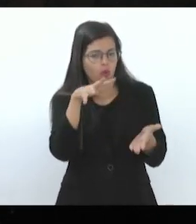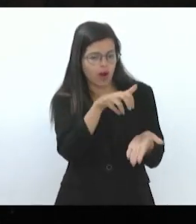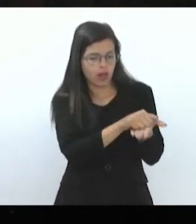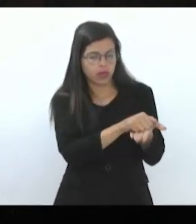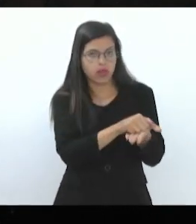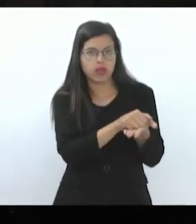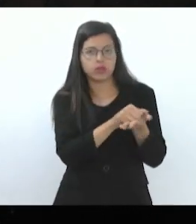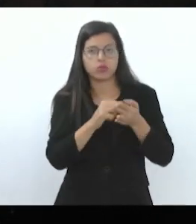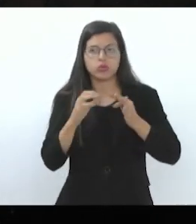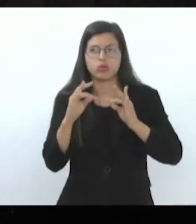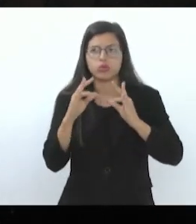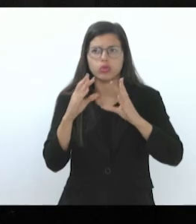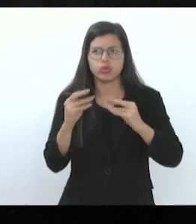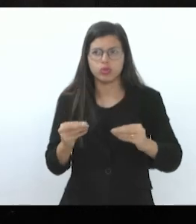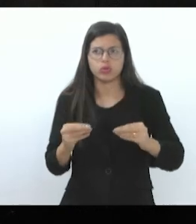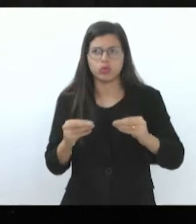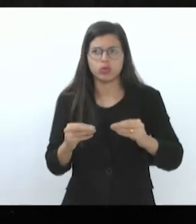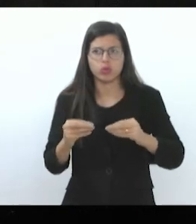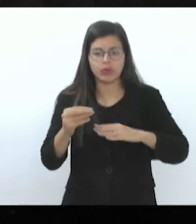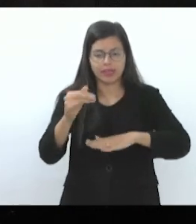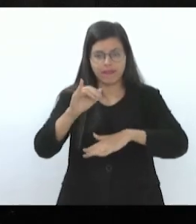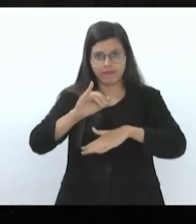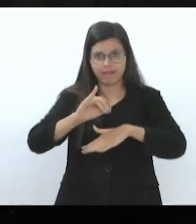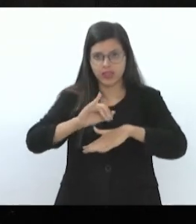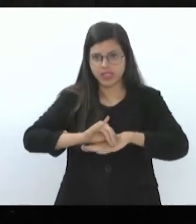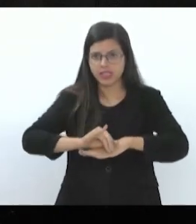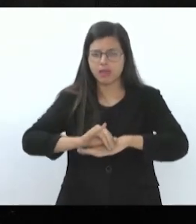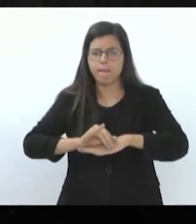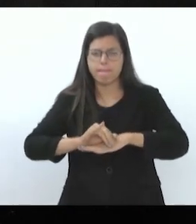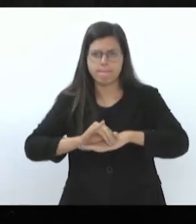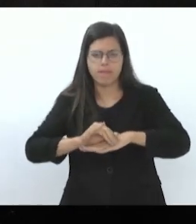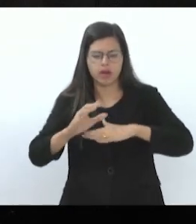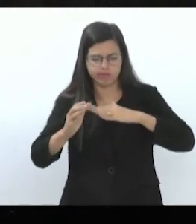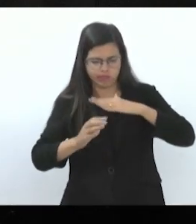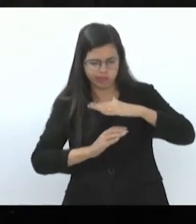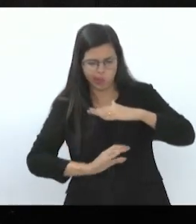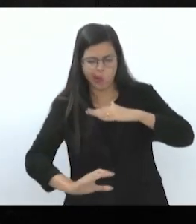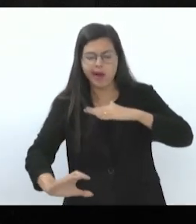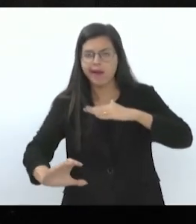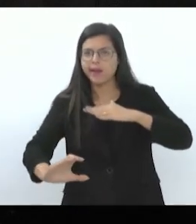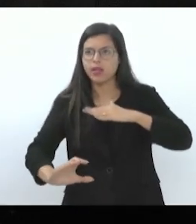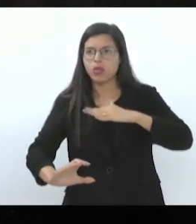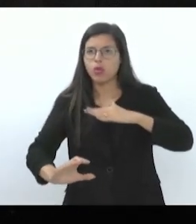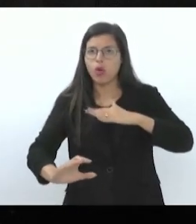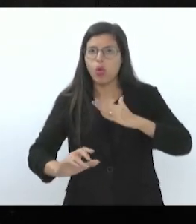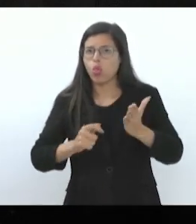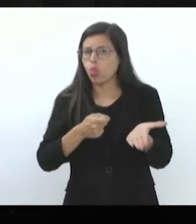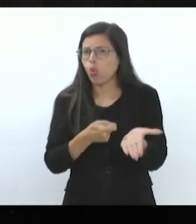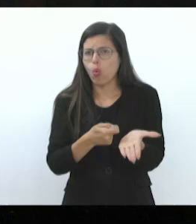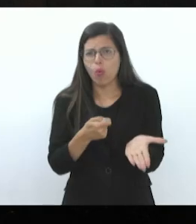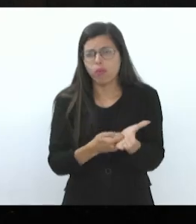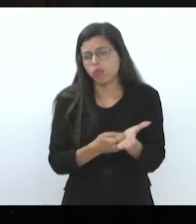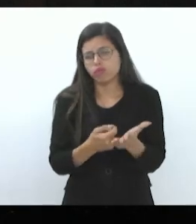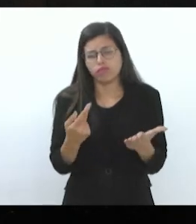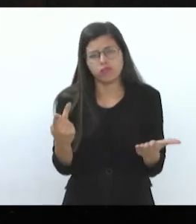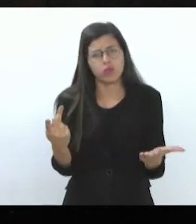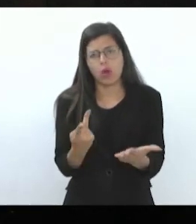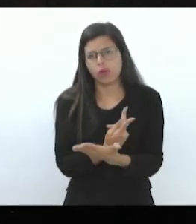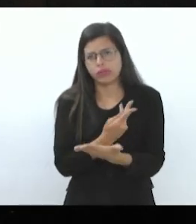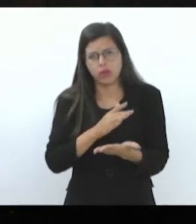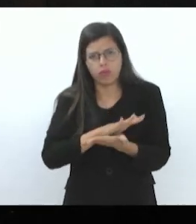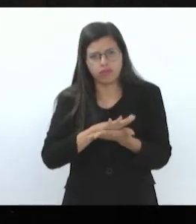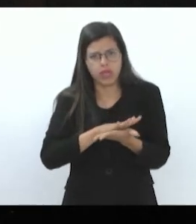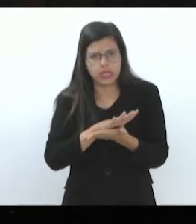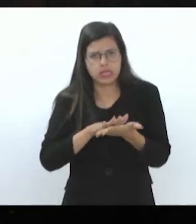de tudo que estava em cima da adutora. Não cobrou, nada aconteceu. E